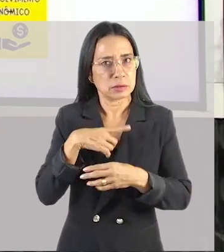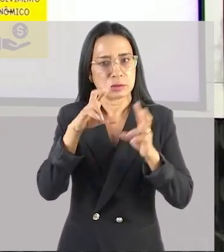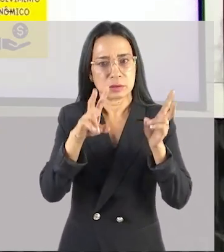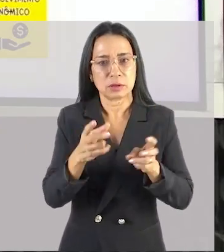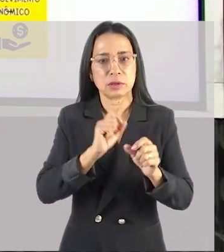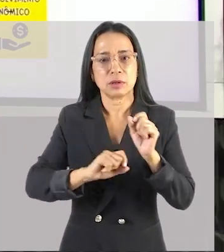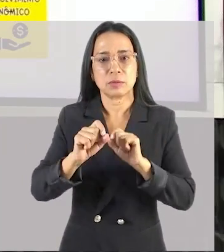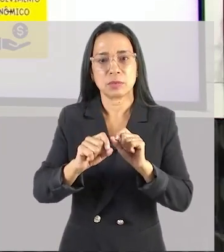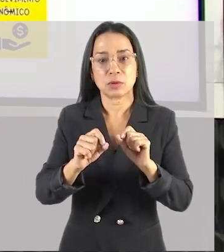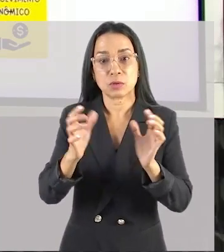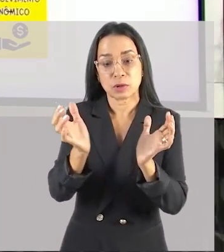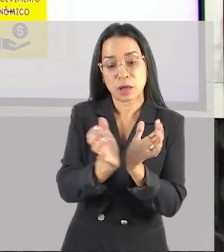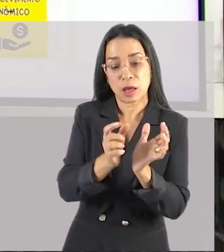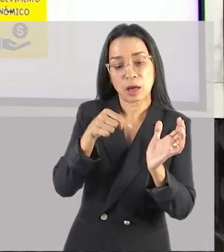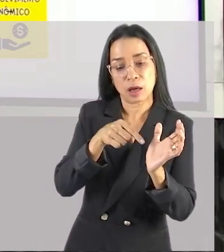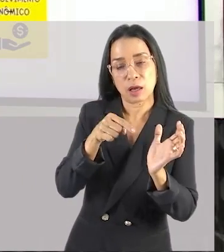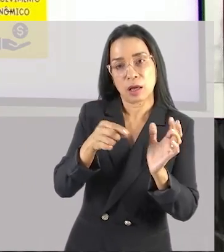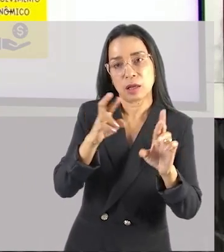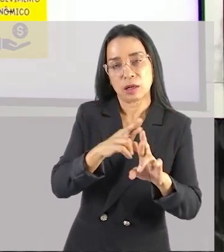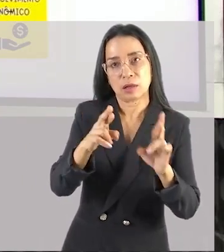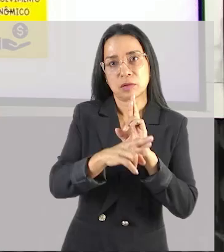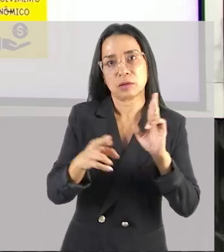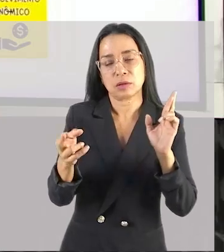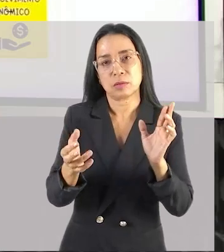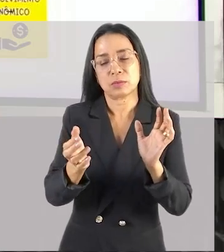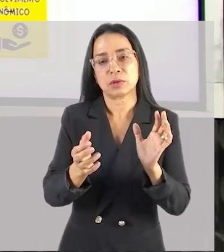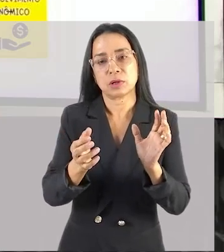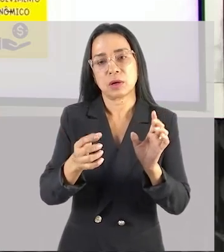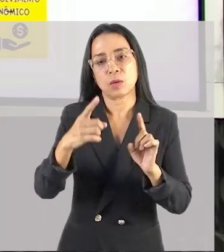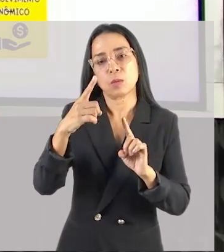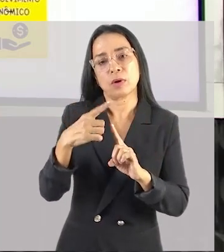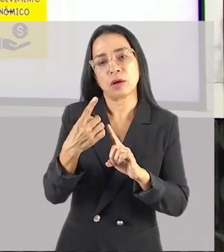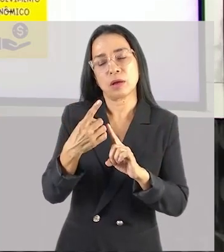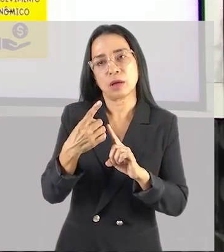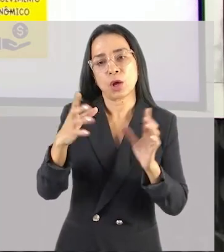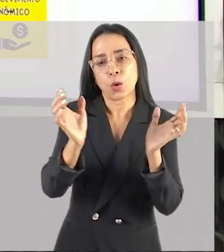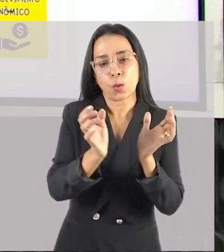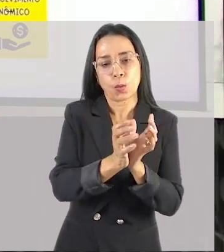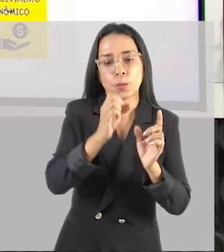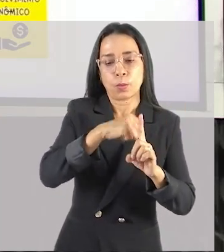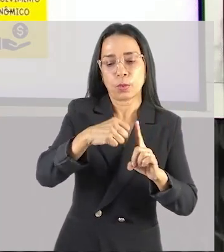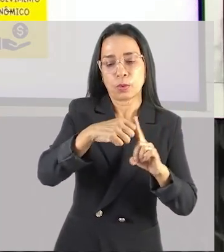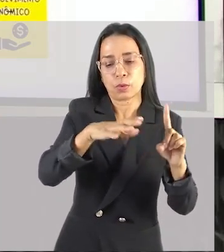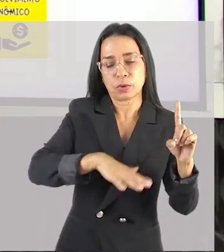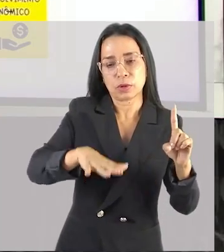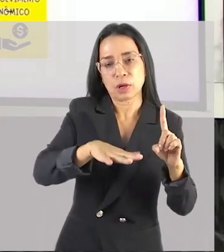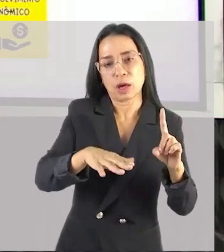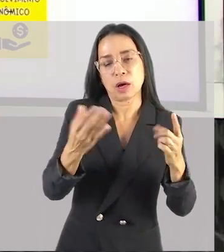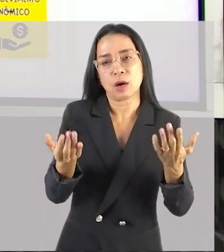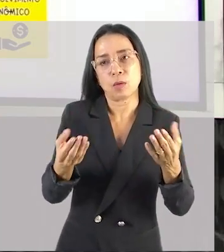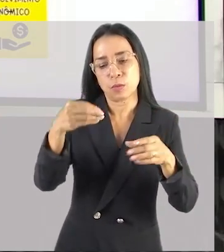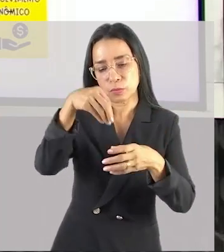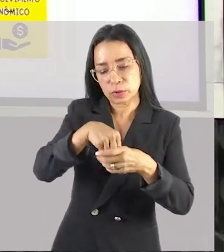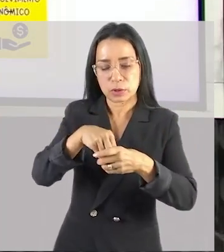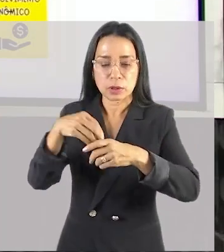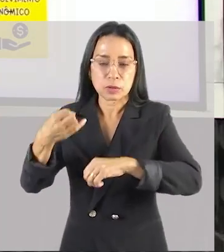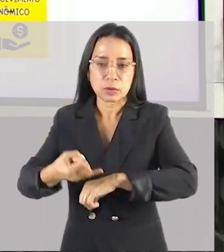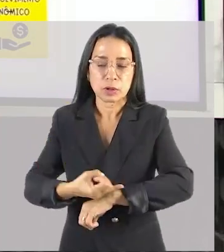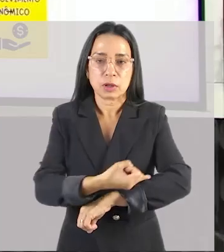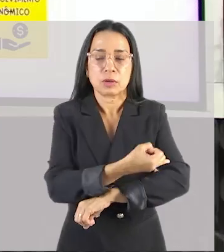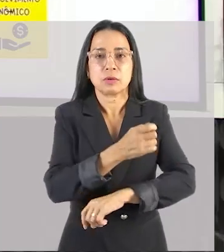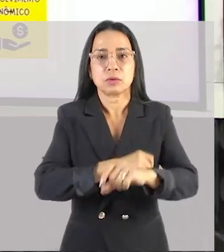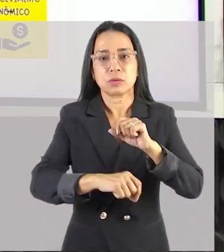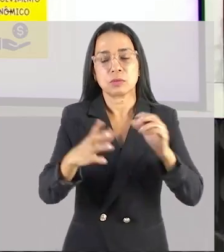um eixo social dentro de infraestrutura e dentro de trânsito. Olha como é fácil. Então, é mais tranquilo para você